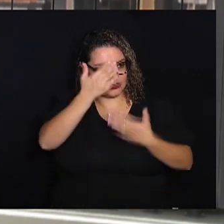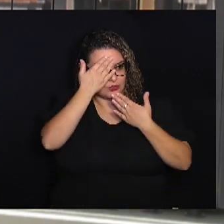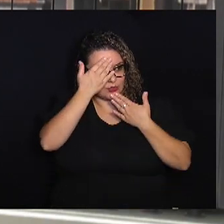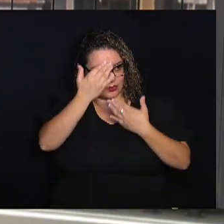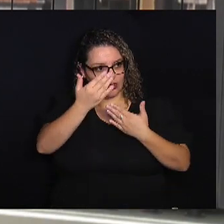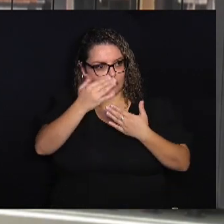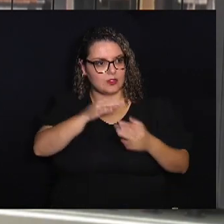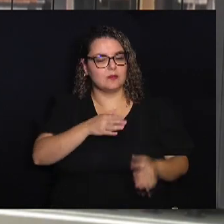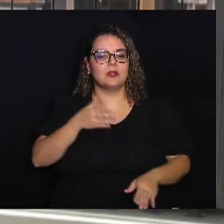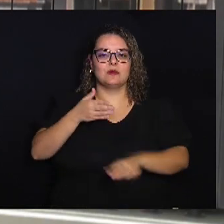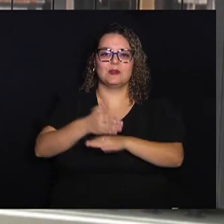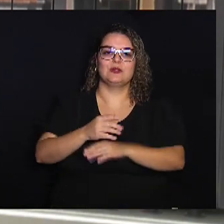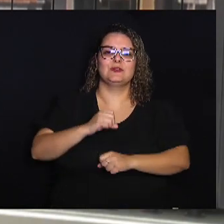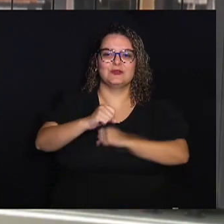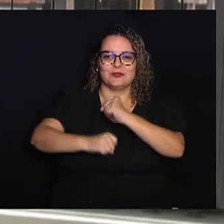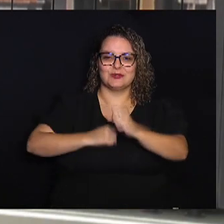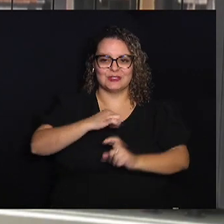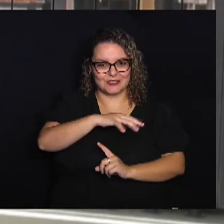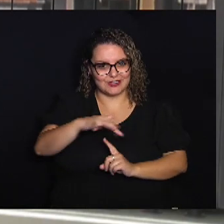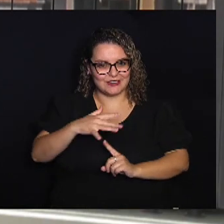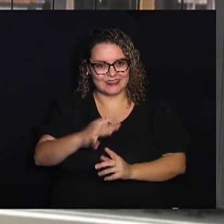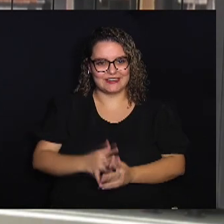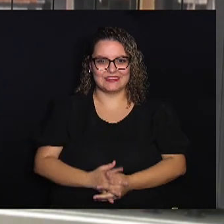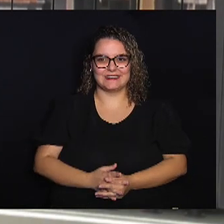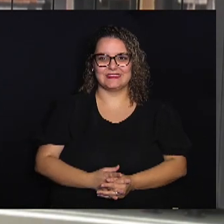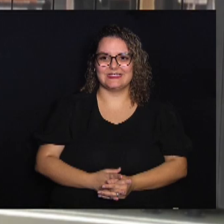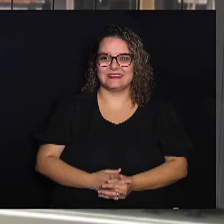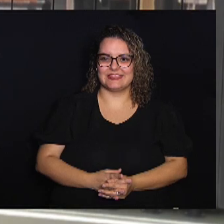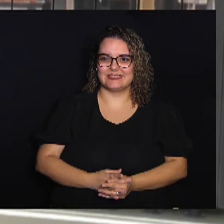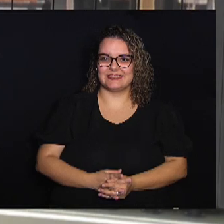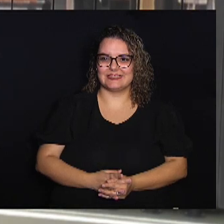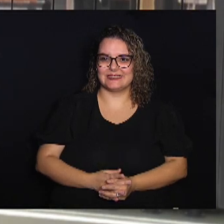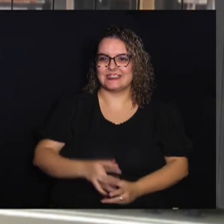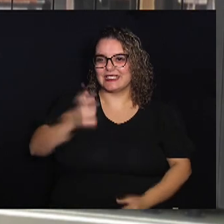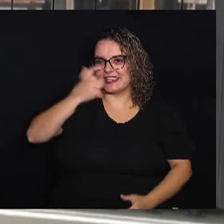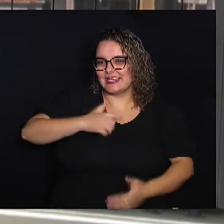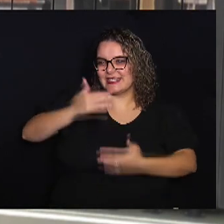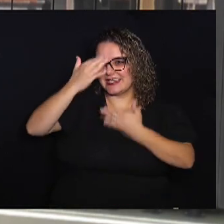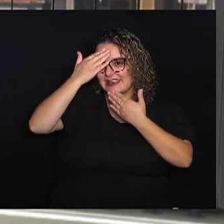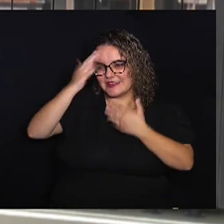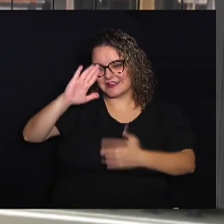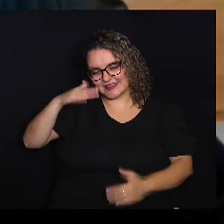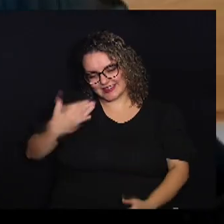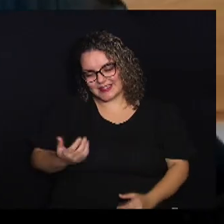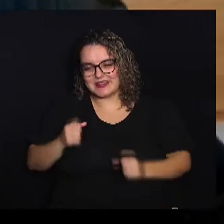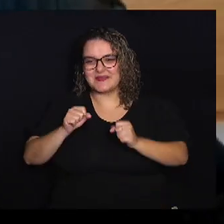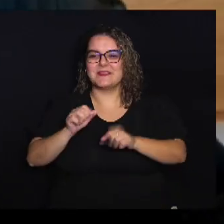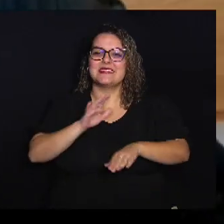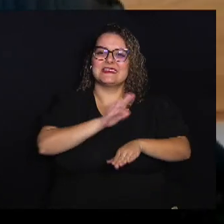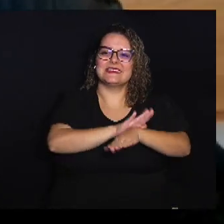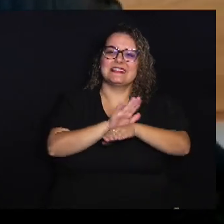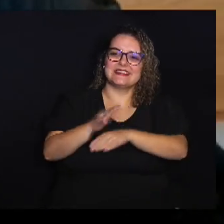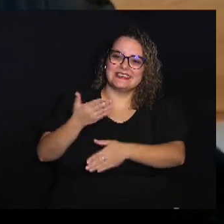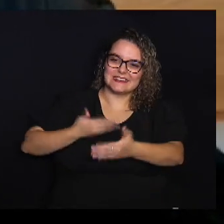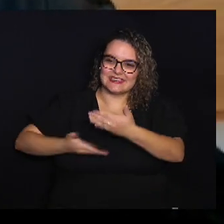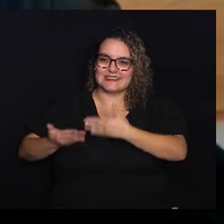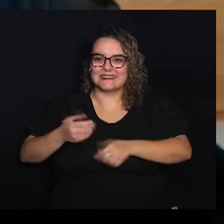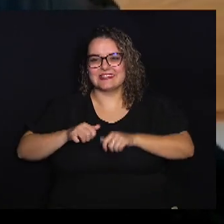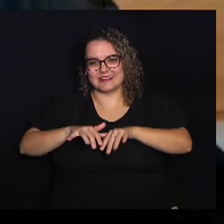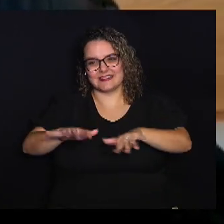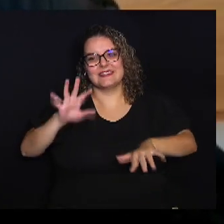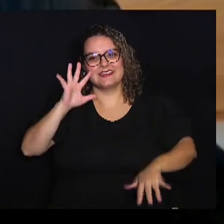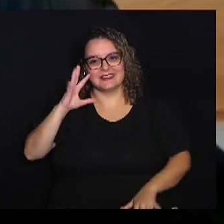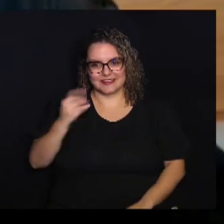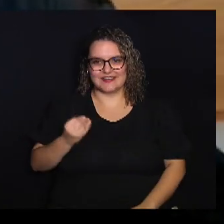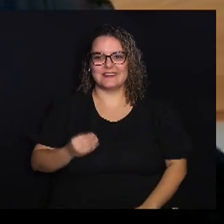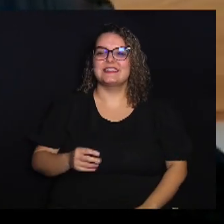sua participação aqui no Giro Ambiental. Eu que agradeço, fico honrada em poder compartilhar, né, espalhar o